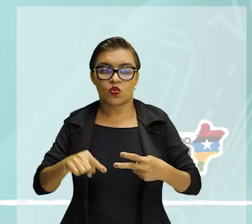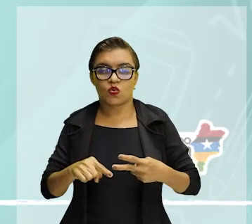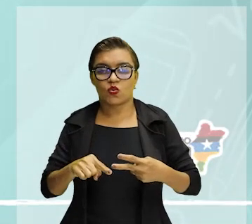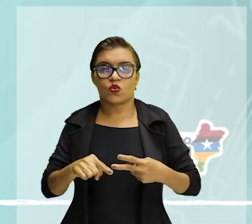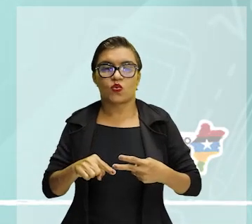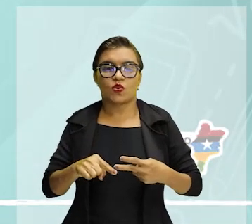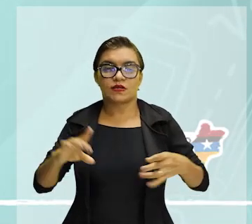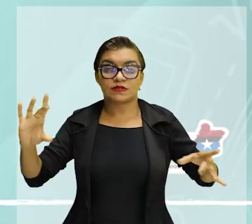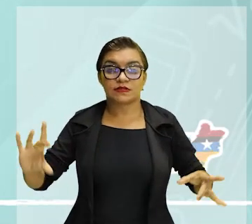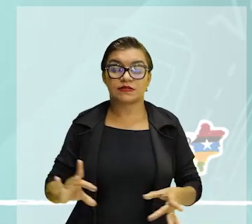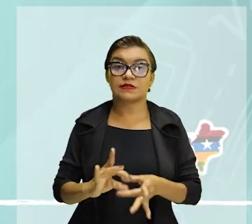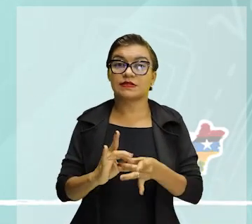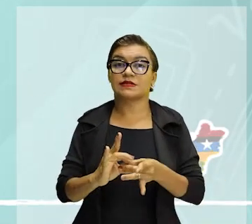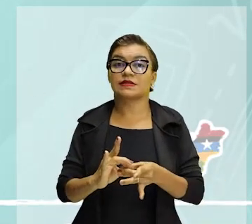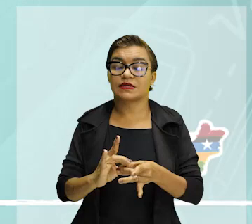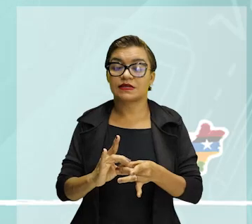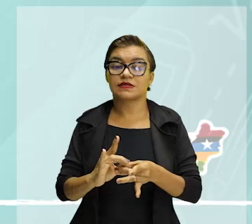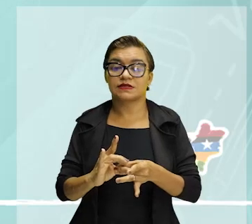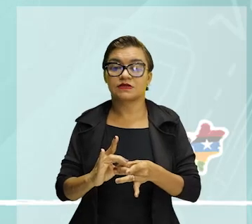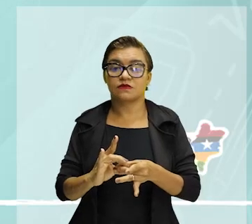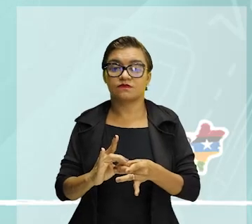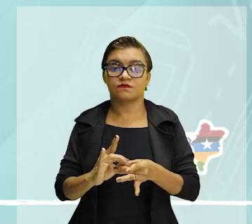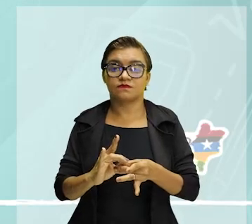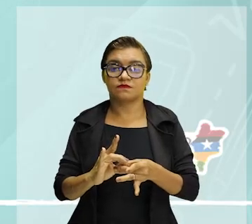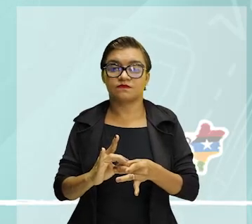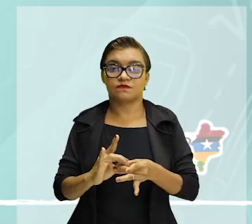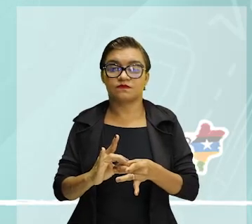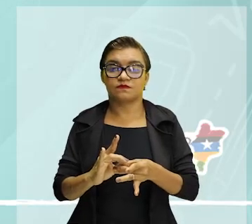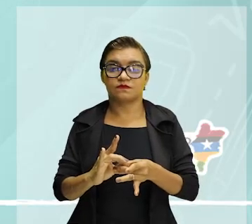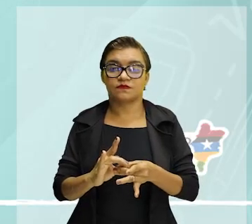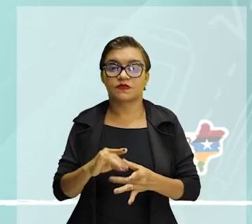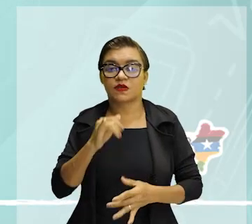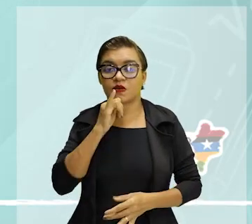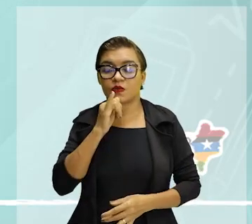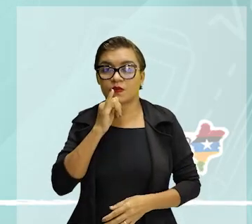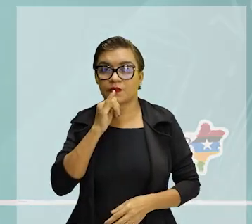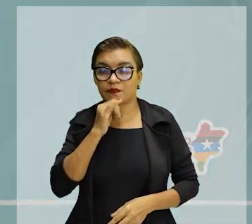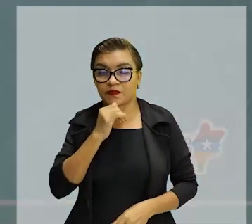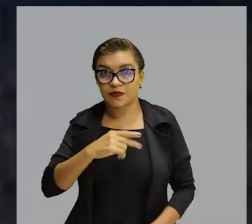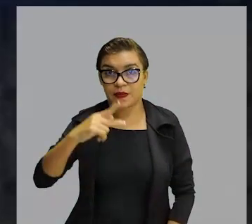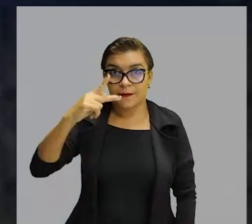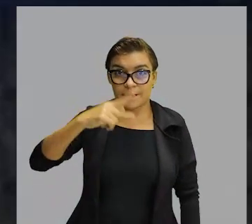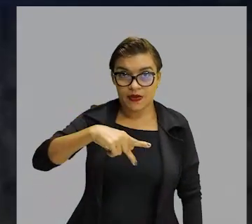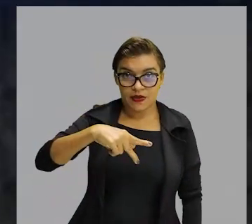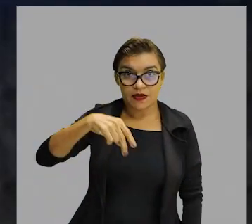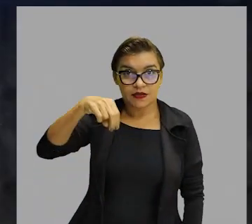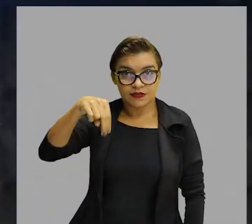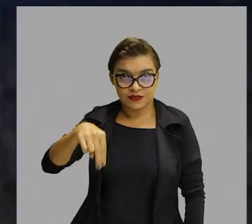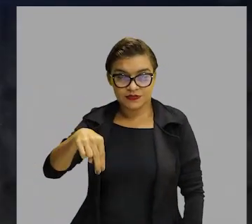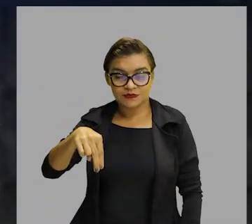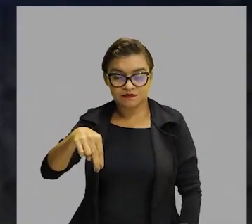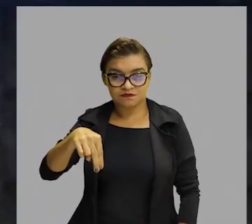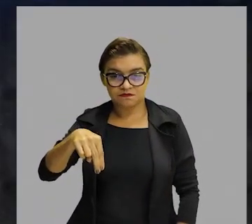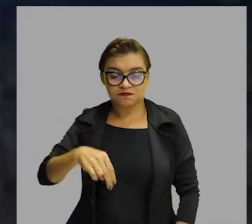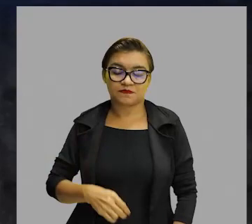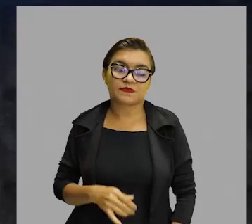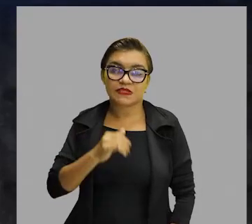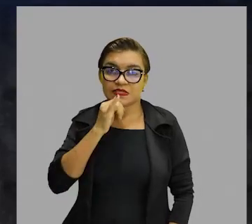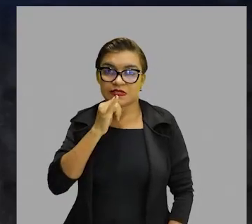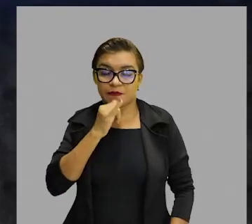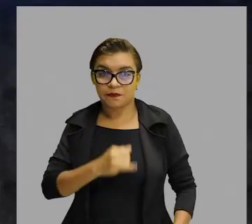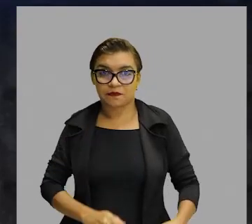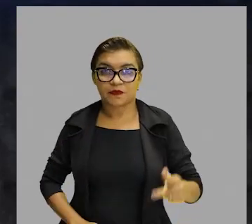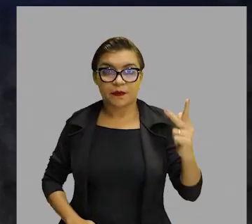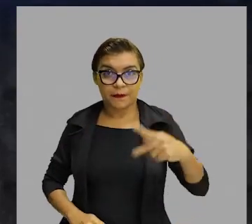né? As partes de uma junção que é chamado P e N, certo? Então aquela